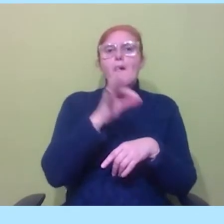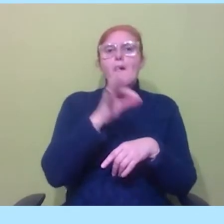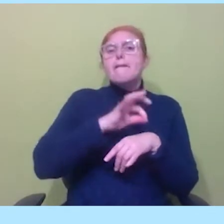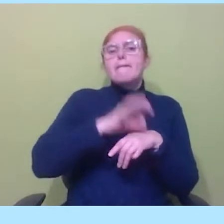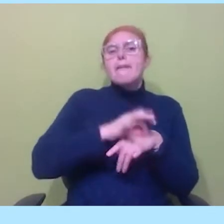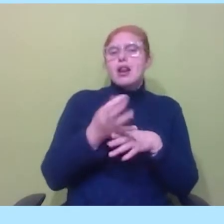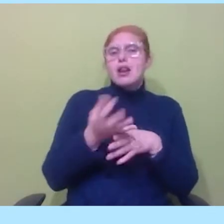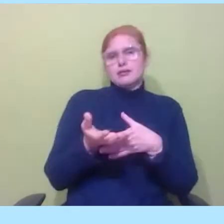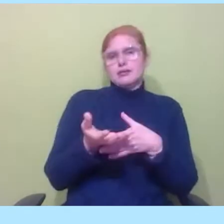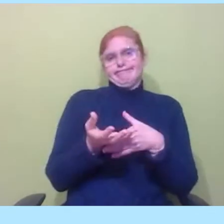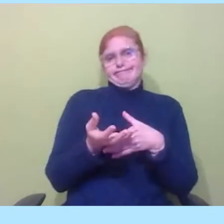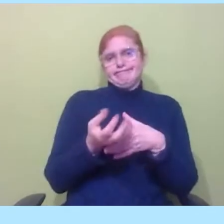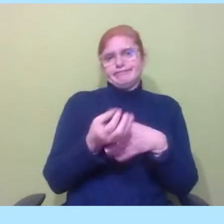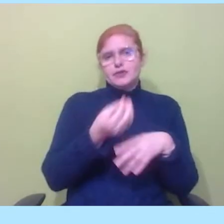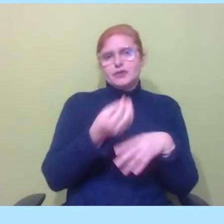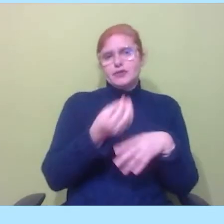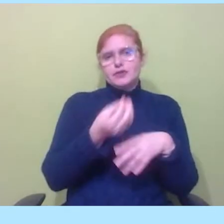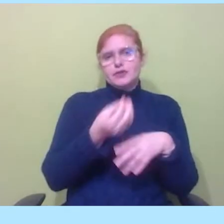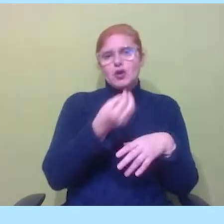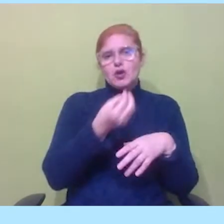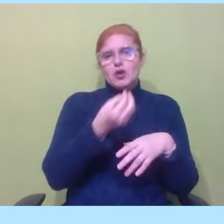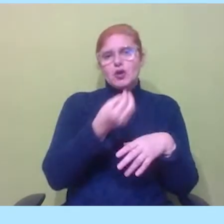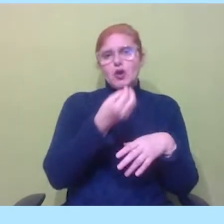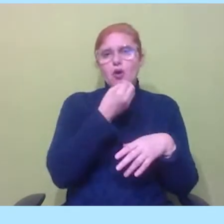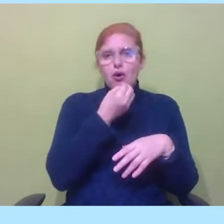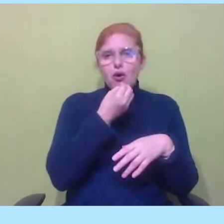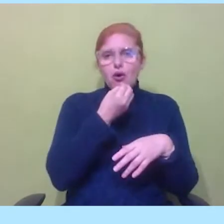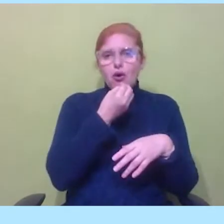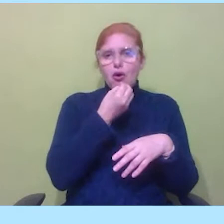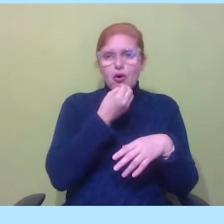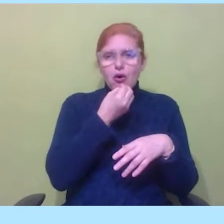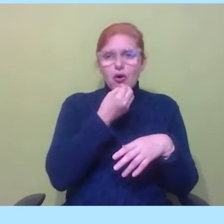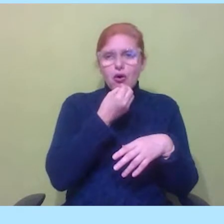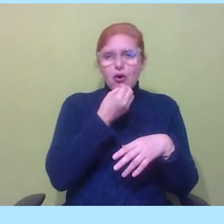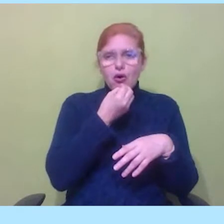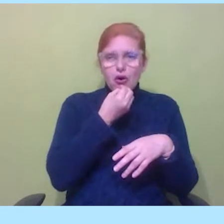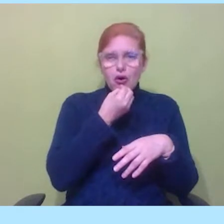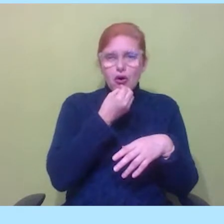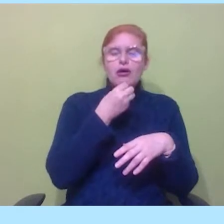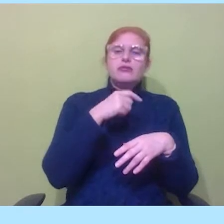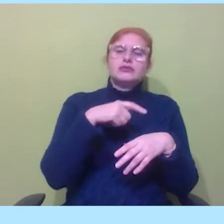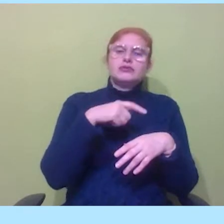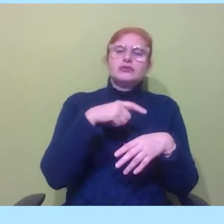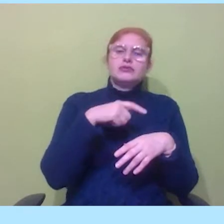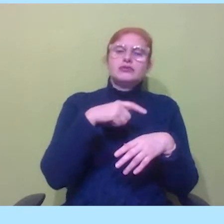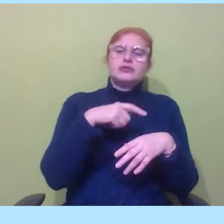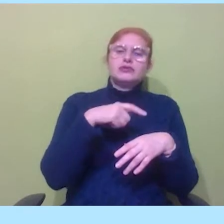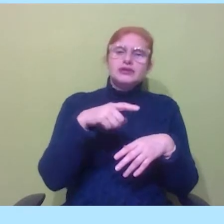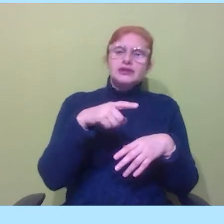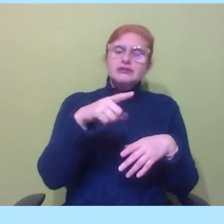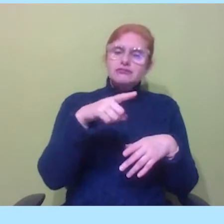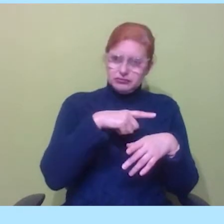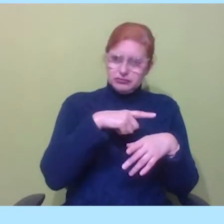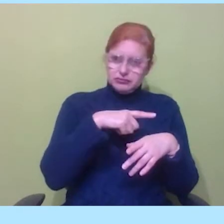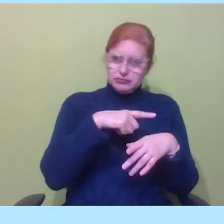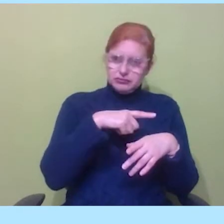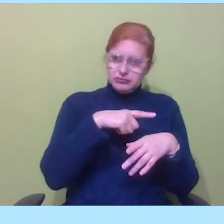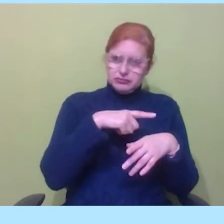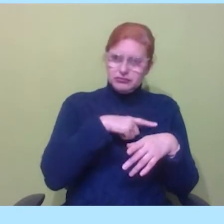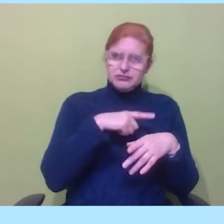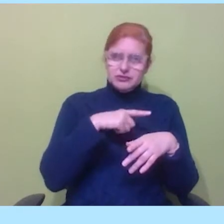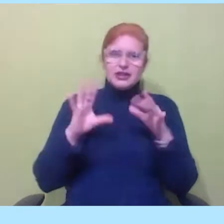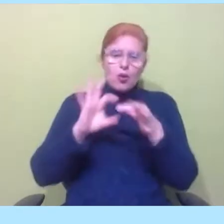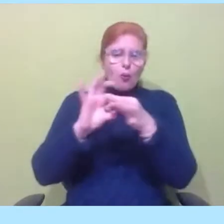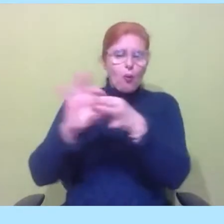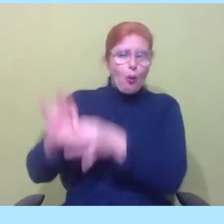Óbvio, a gente se contempla, né, a gente se conecta nesses conhecimentos e acho que essa estruturação dessa rede, esse